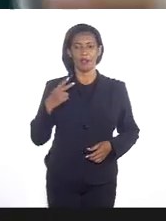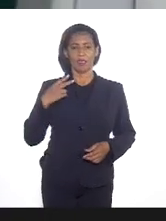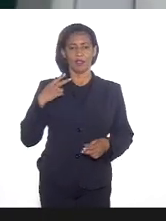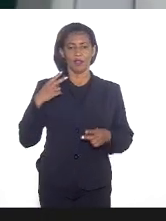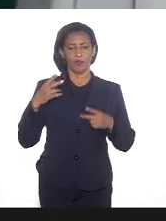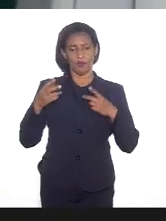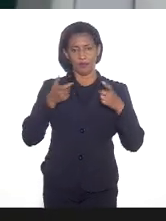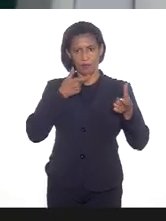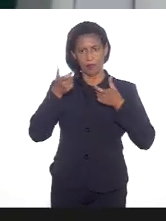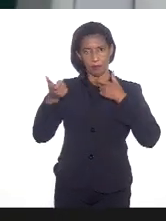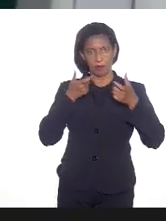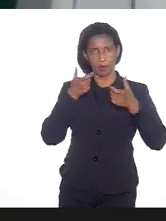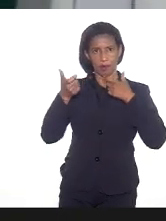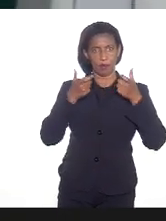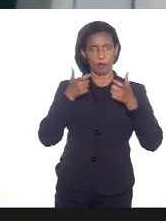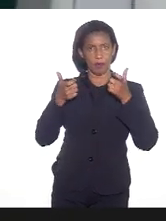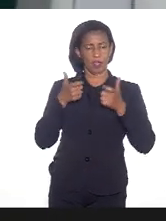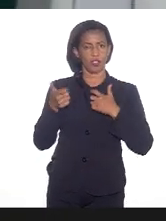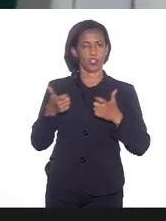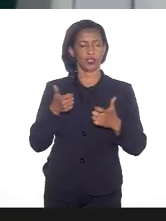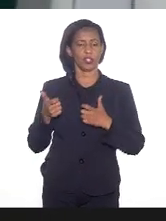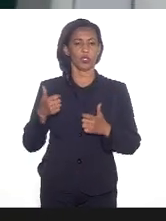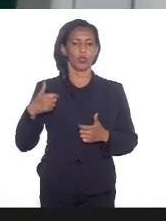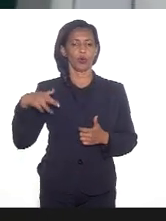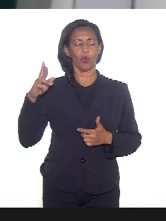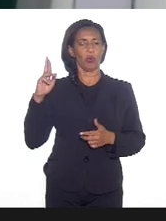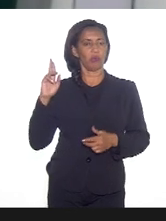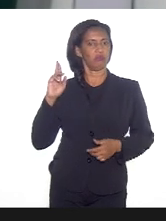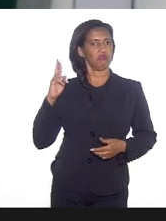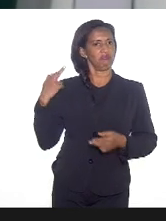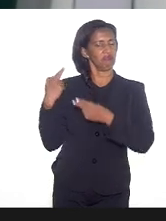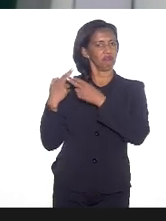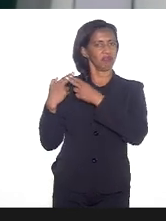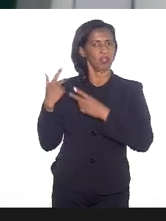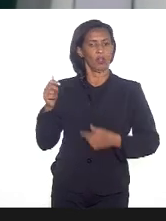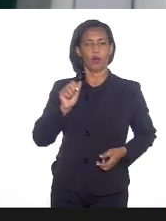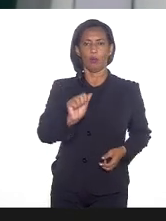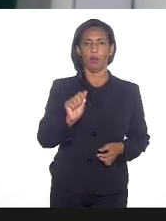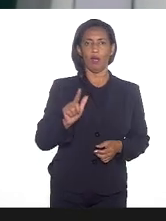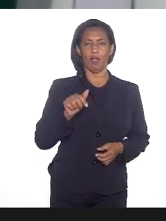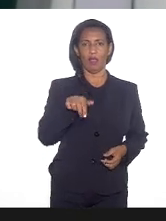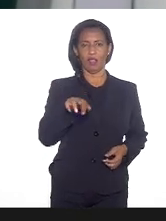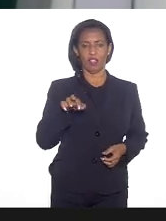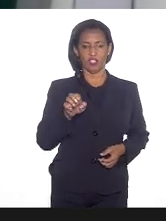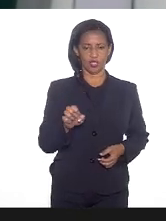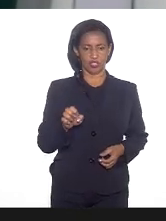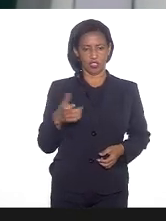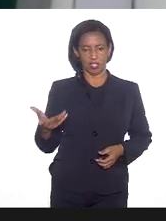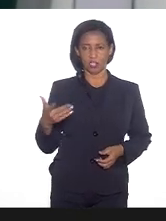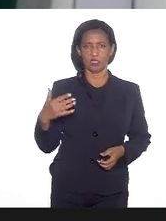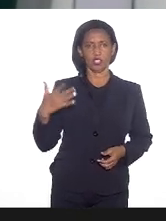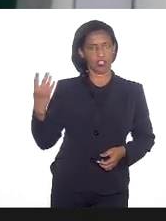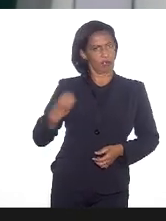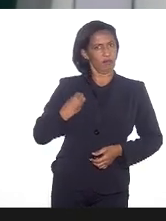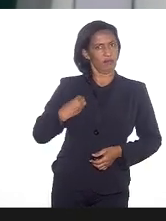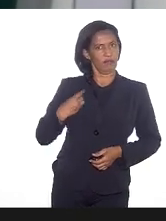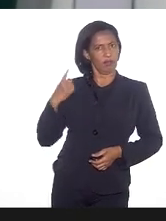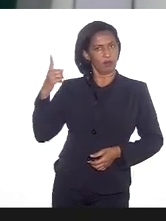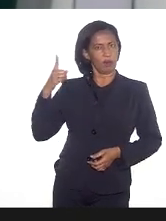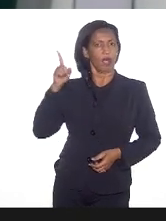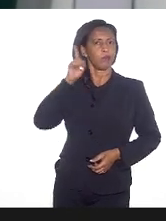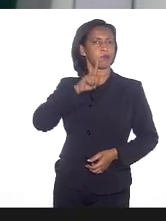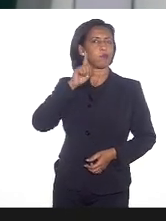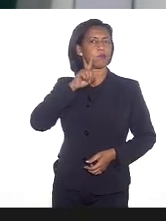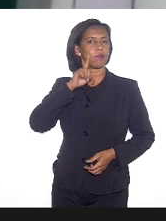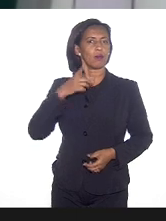verbalmente assessorarem as autoridades. E viu o deputado Alexandre Freitas, que conhece o inglês, morou nos Estados Unidos, sob